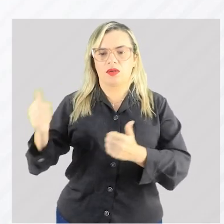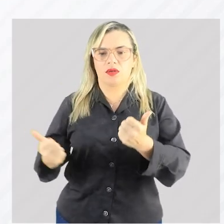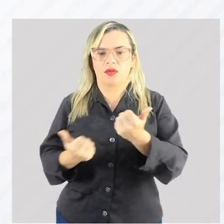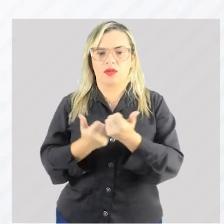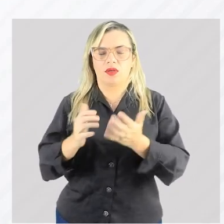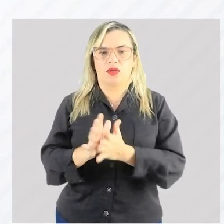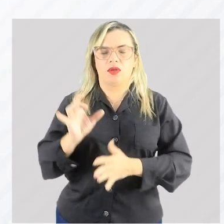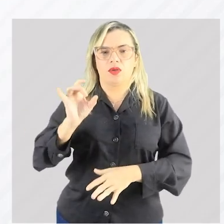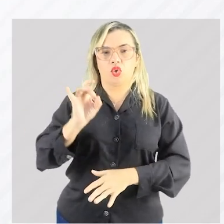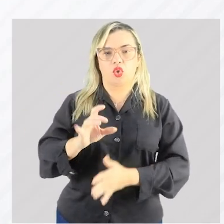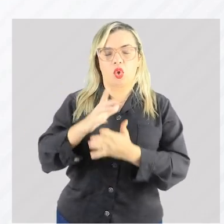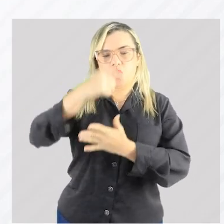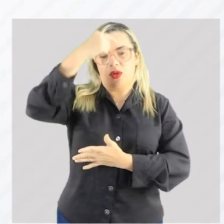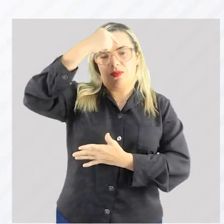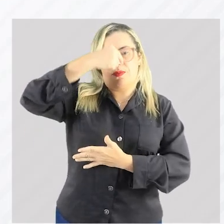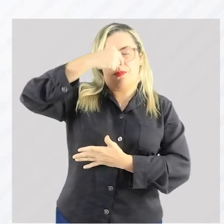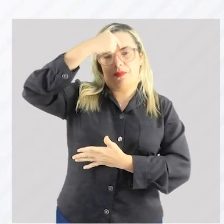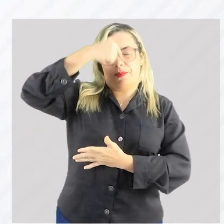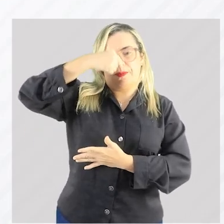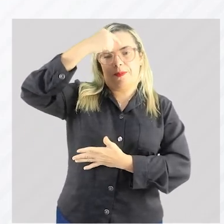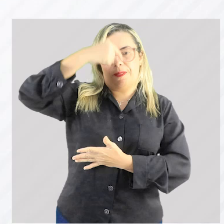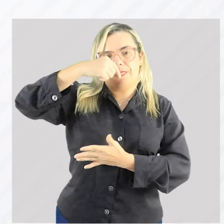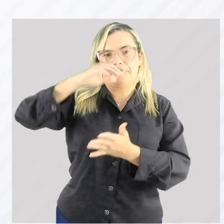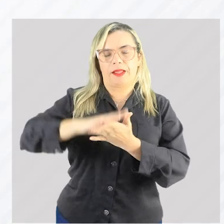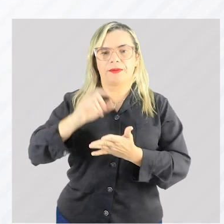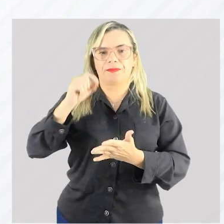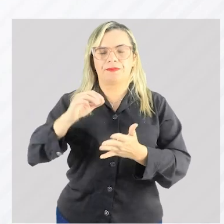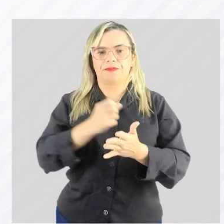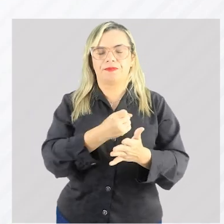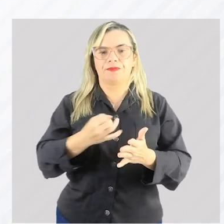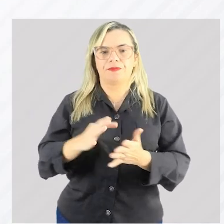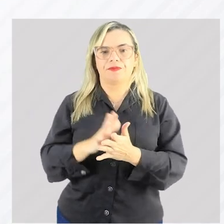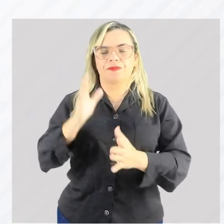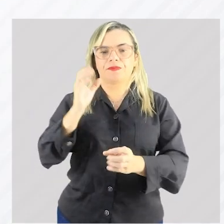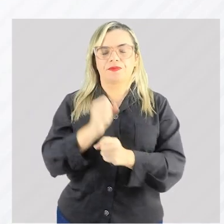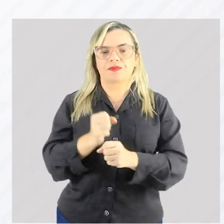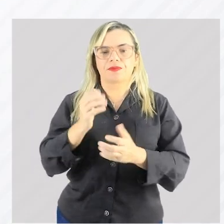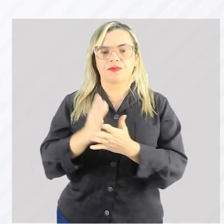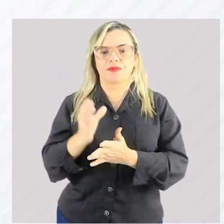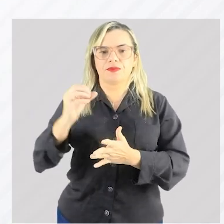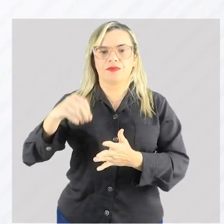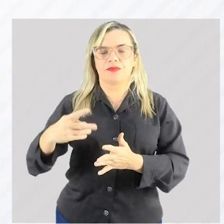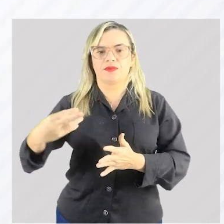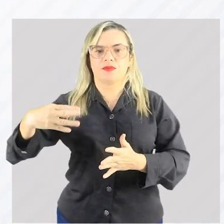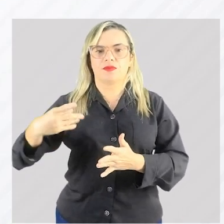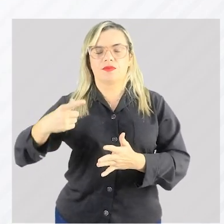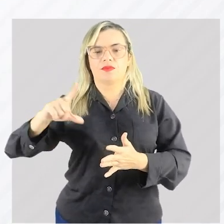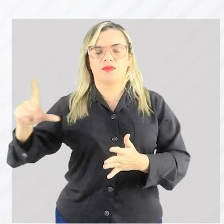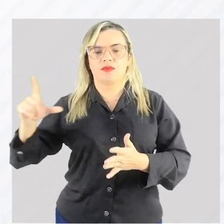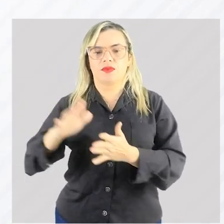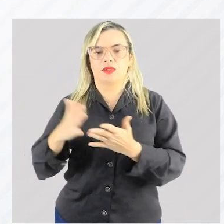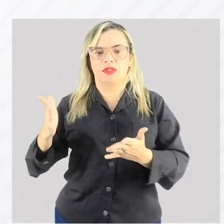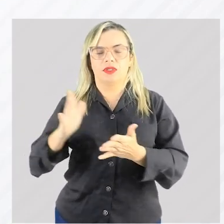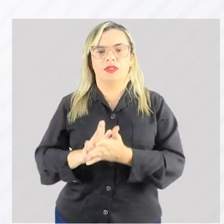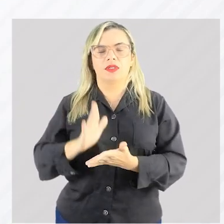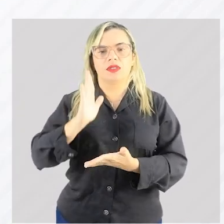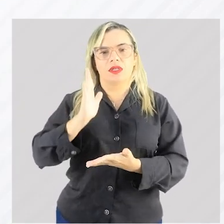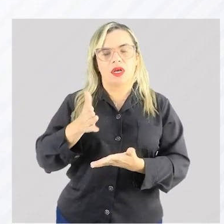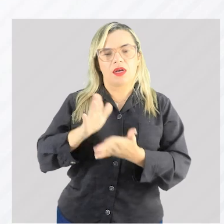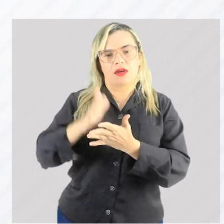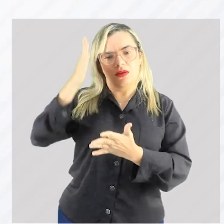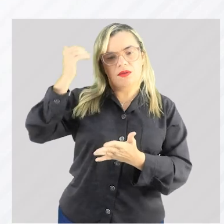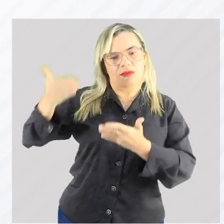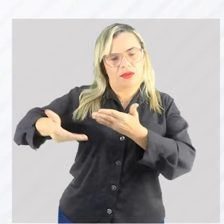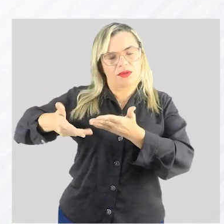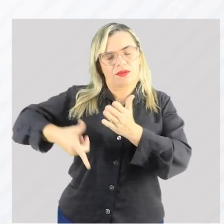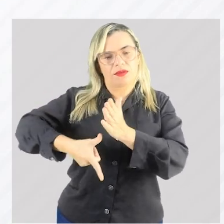turma é uma questão deil condicional que é a probabilidade de um evento acontecer sabendo que um outro já ocorreu qual